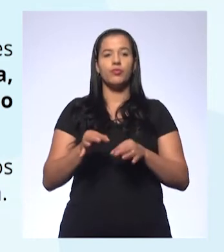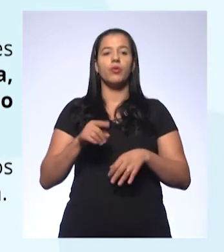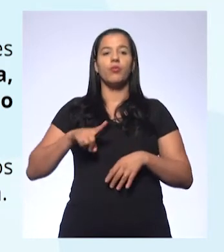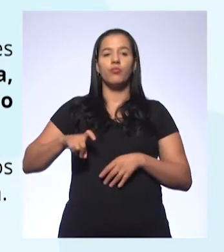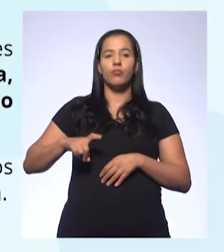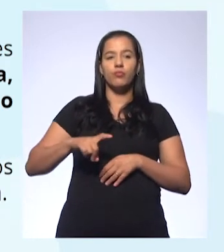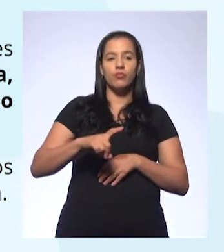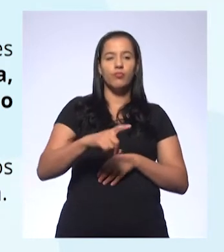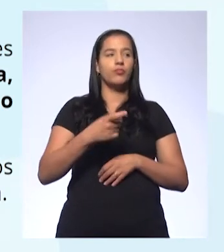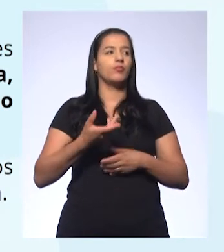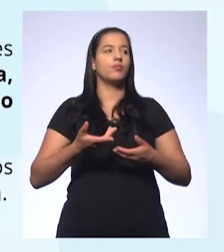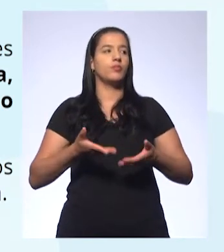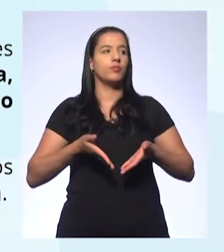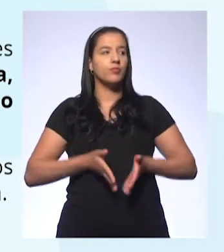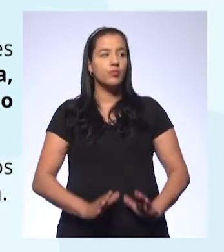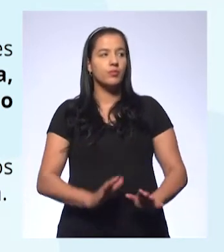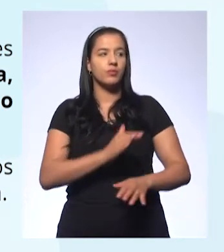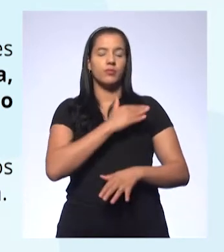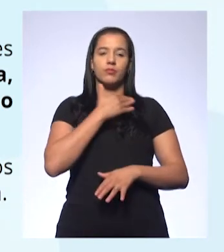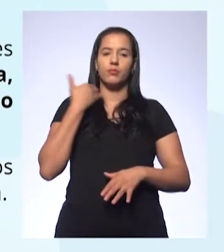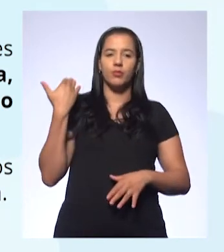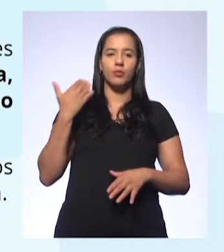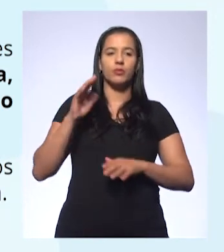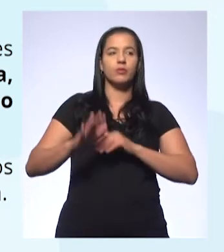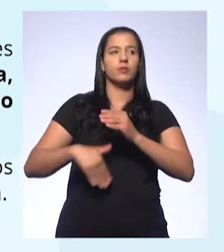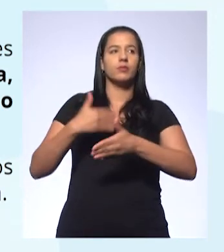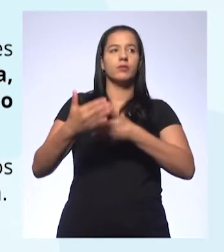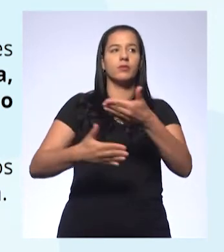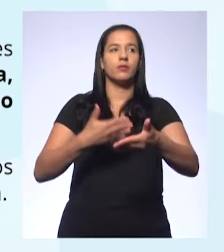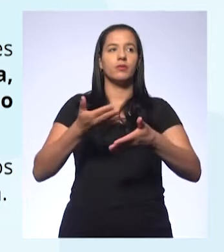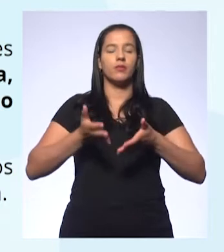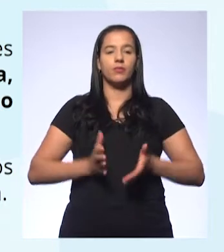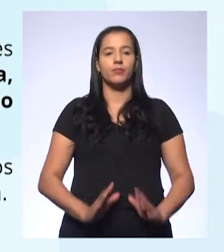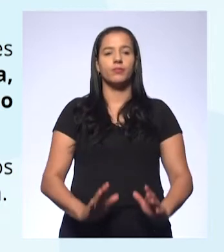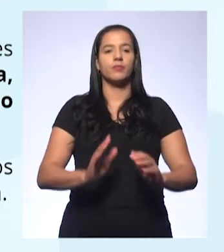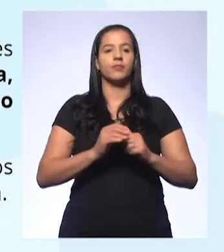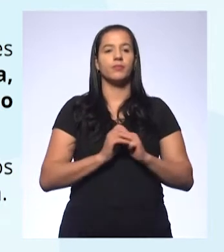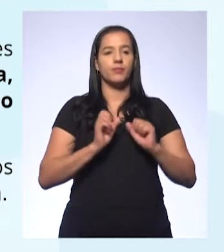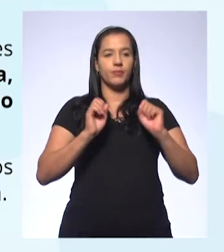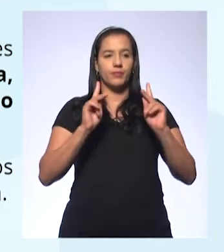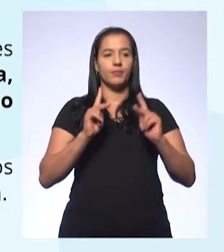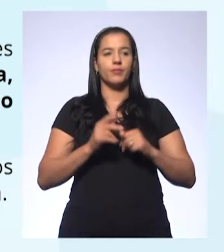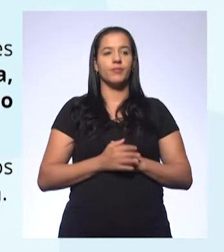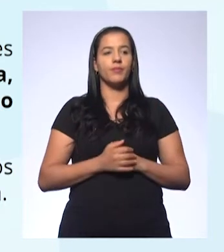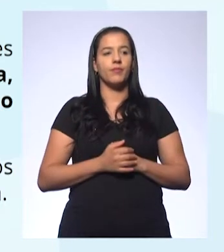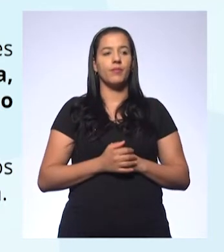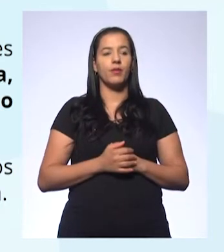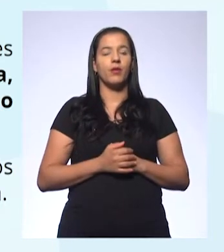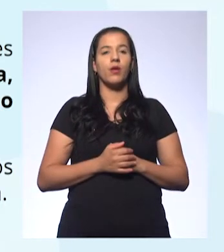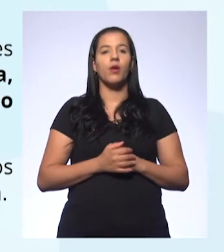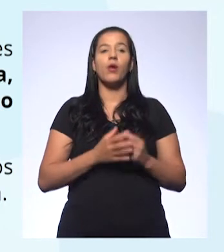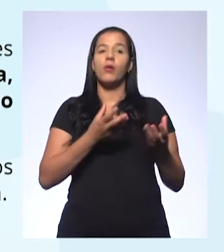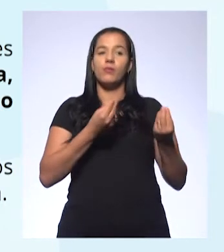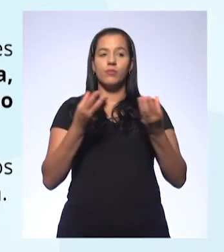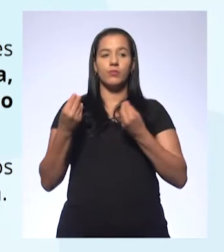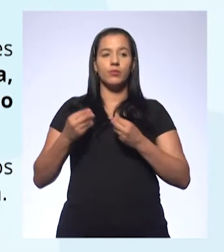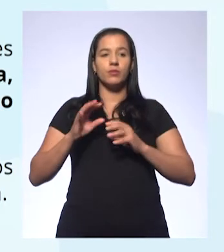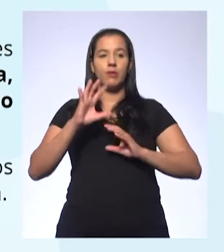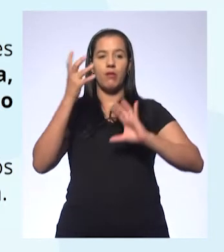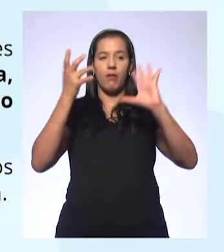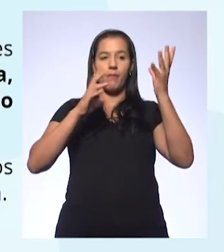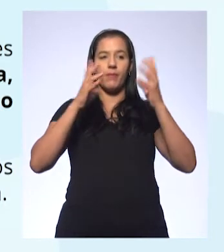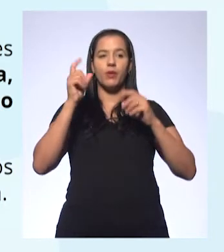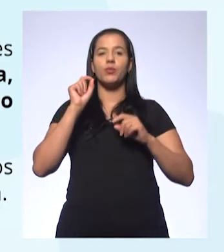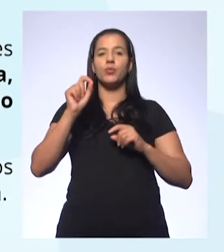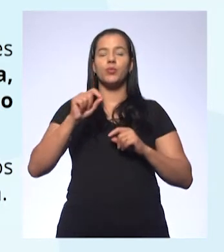aborto espontâneo e morte logo ao nascimento. Tá bom? Na maioria das vezes, porém, aparecem os seguintes sintomas